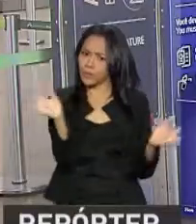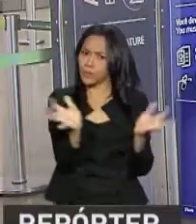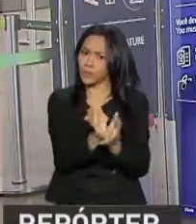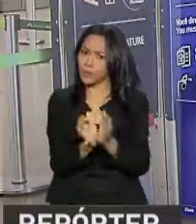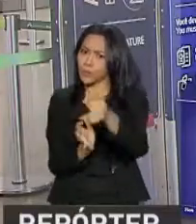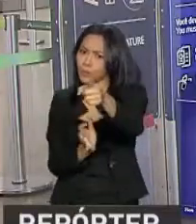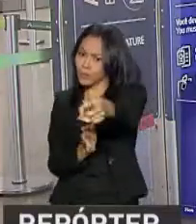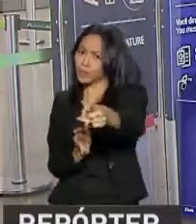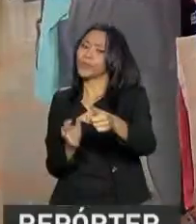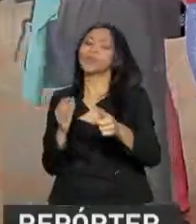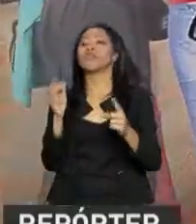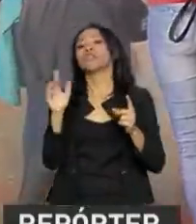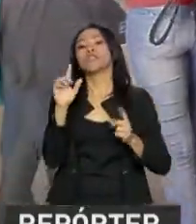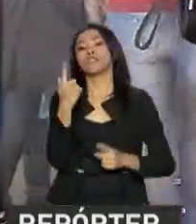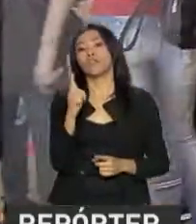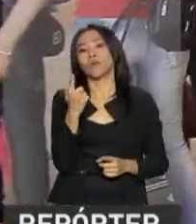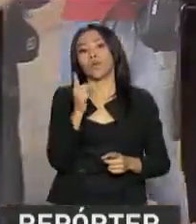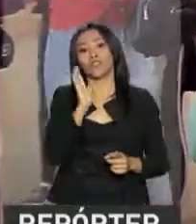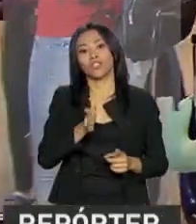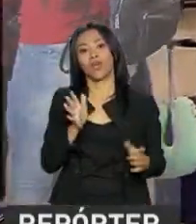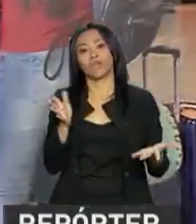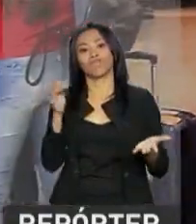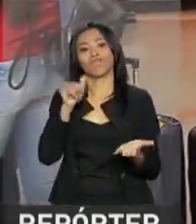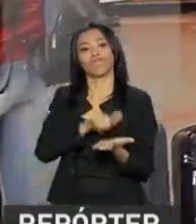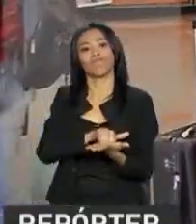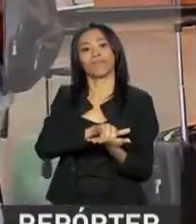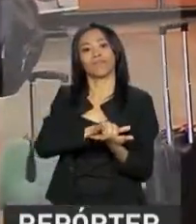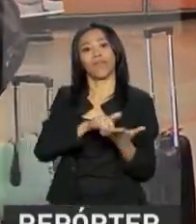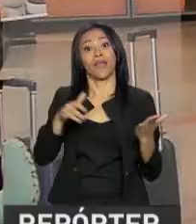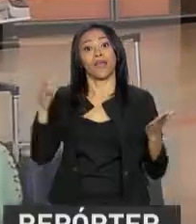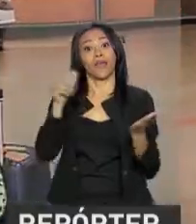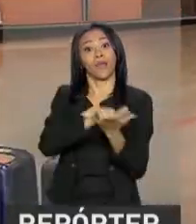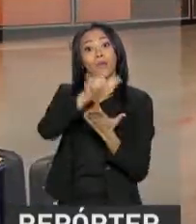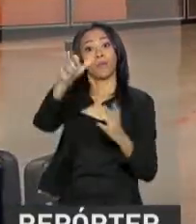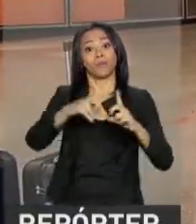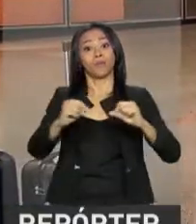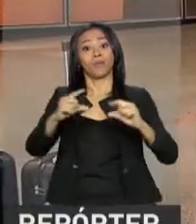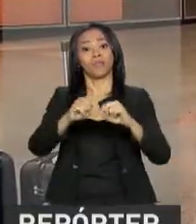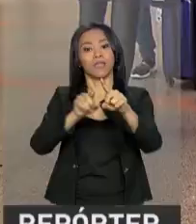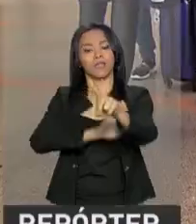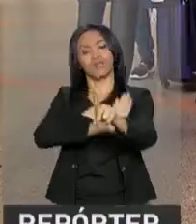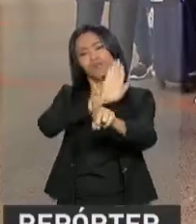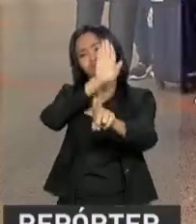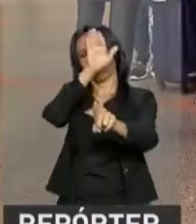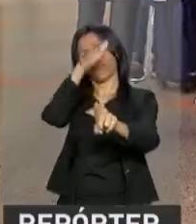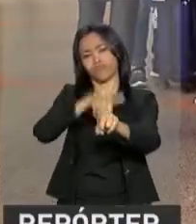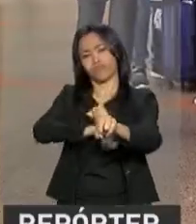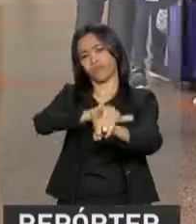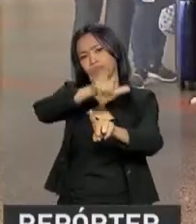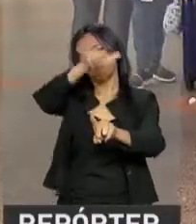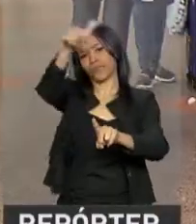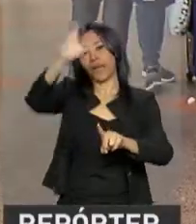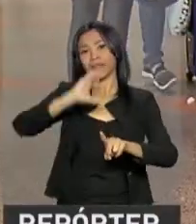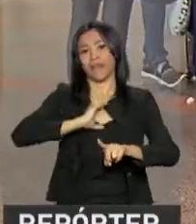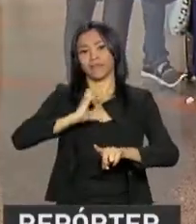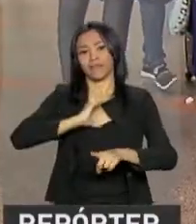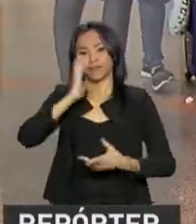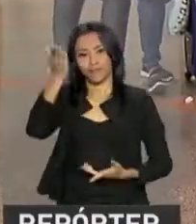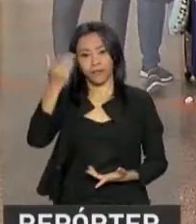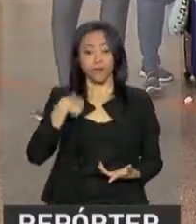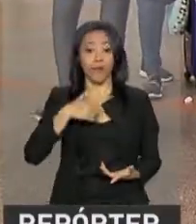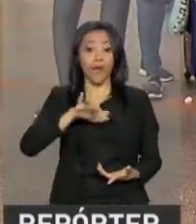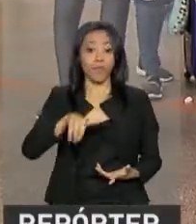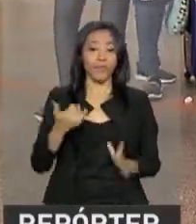estudantes de goiás já está no aeroporto de brasília o toronto no canadá eles vão aproveitar o período para fazer